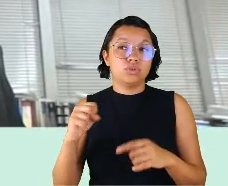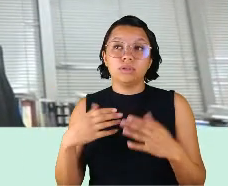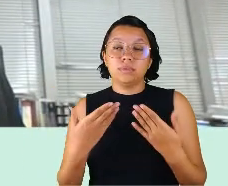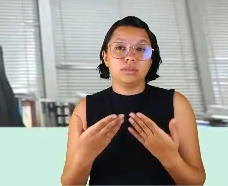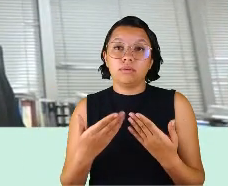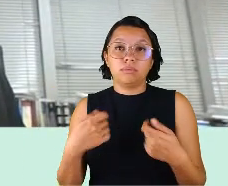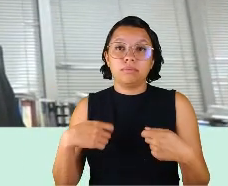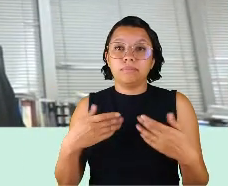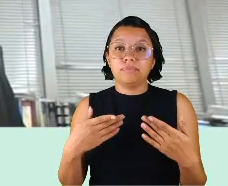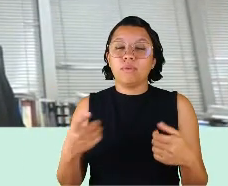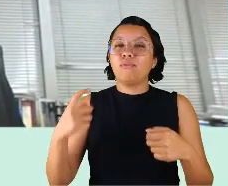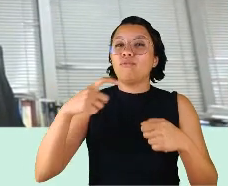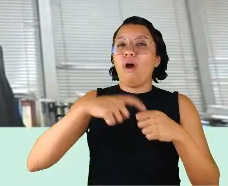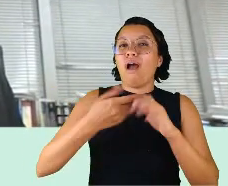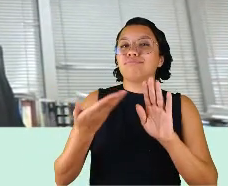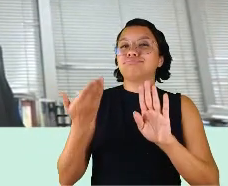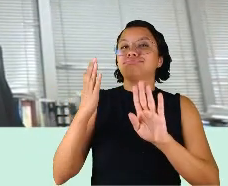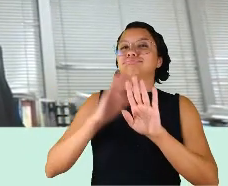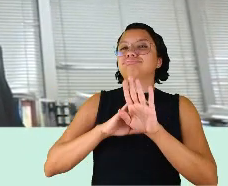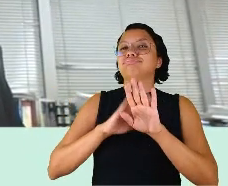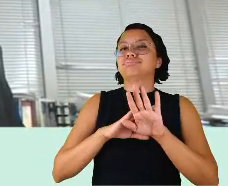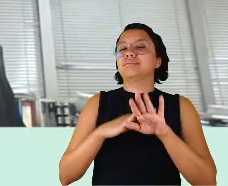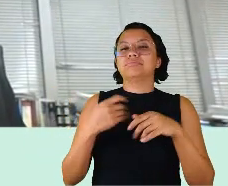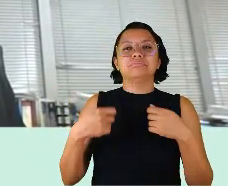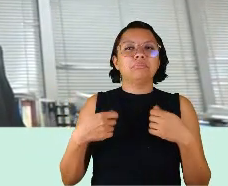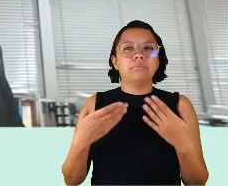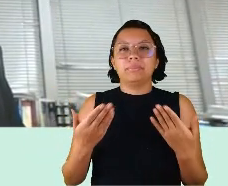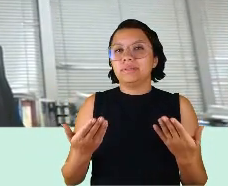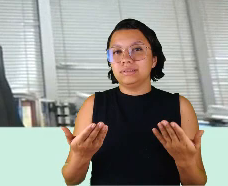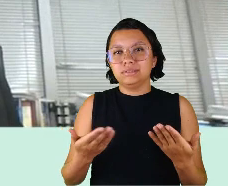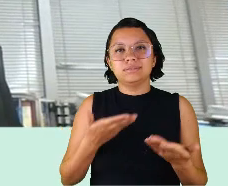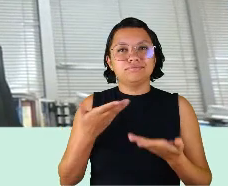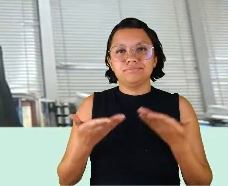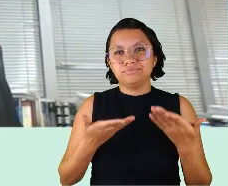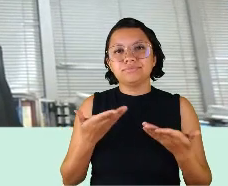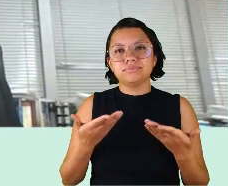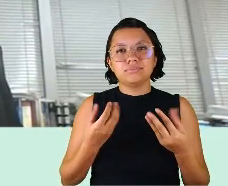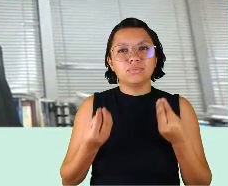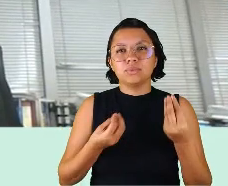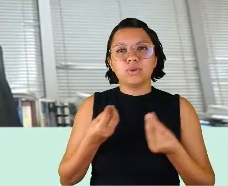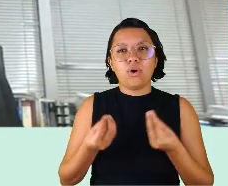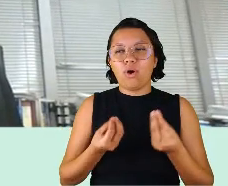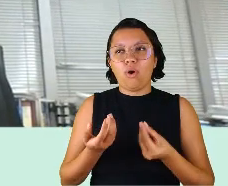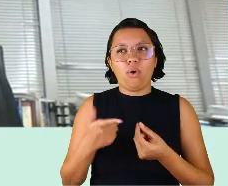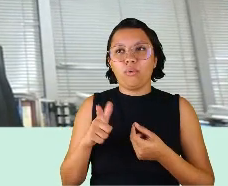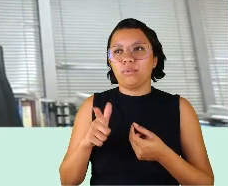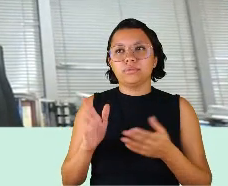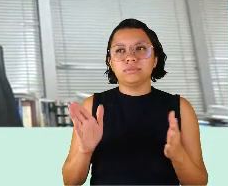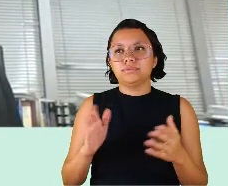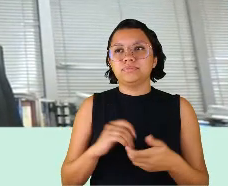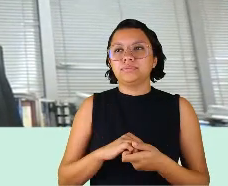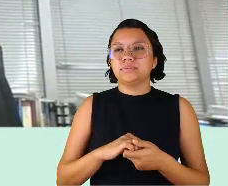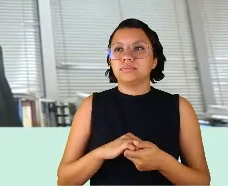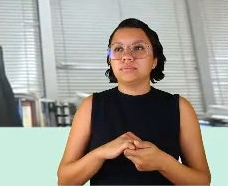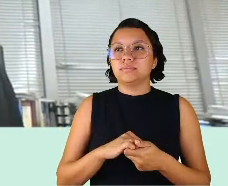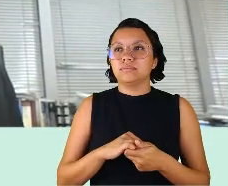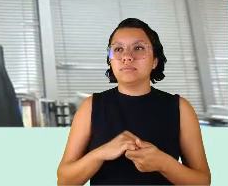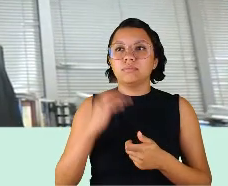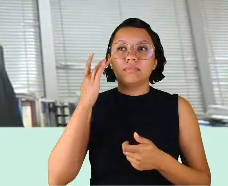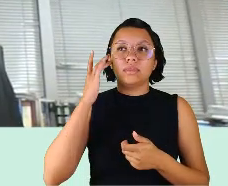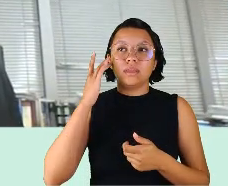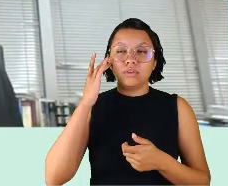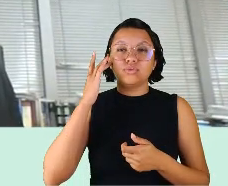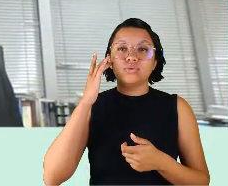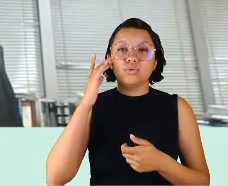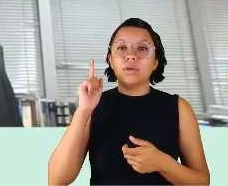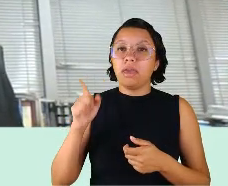eu acho que voltar para trás não tem mais cabimento mesmo. Não tem mais cabimento. Então, acho que o Robson